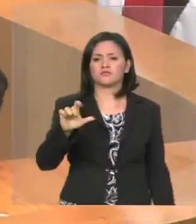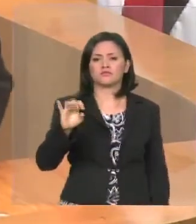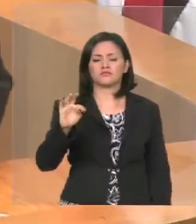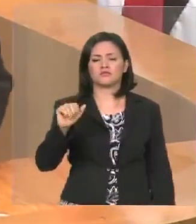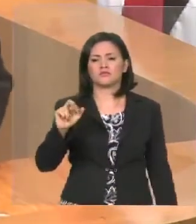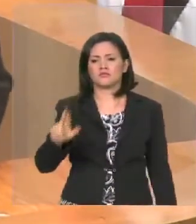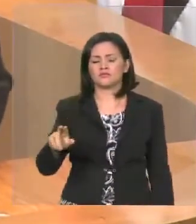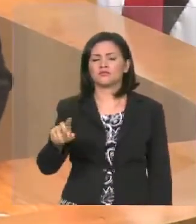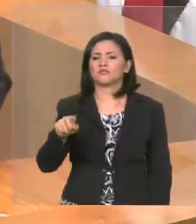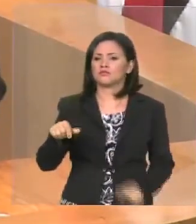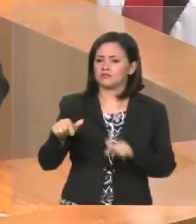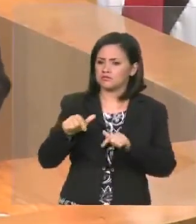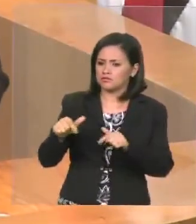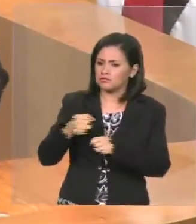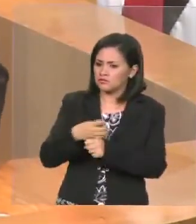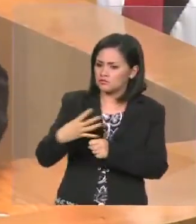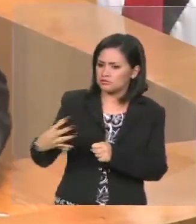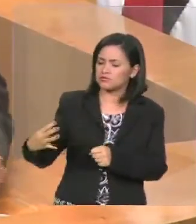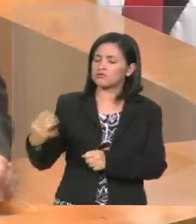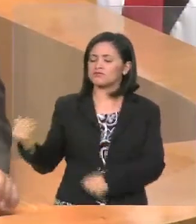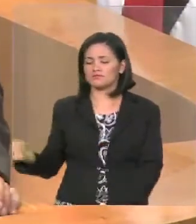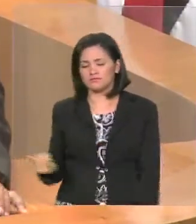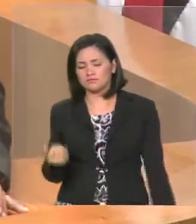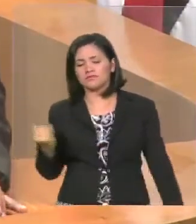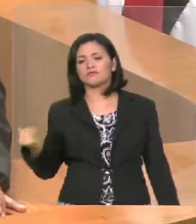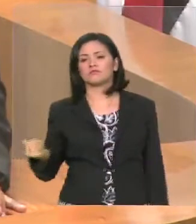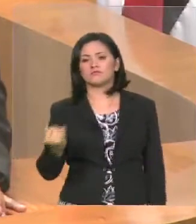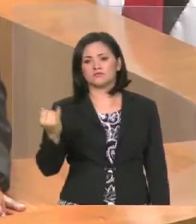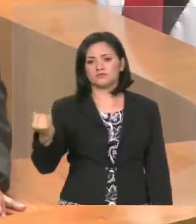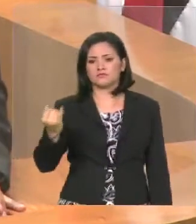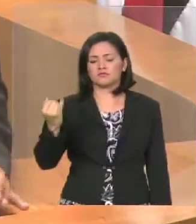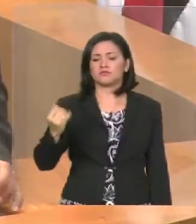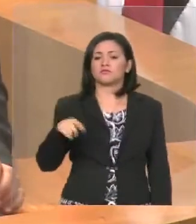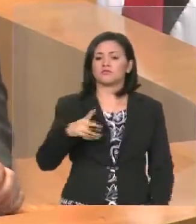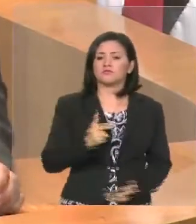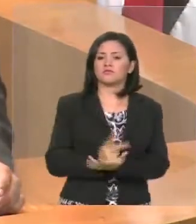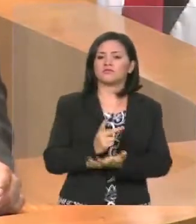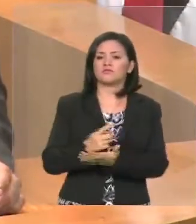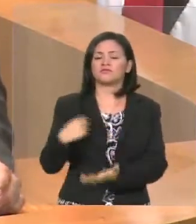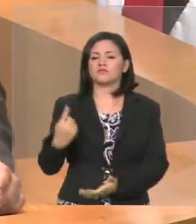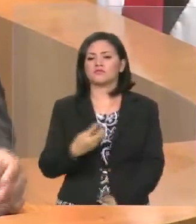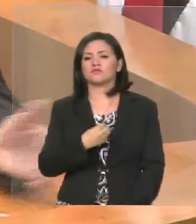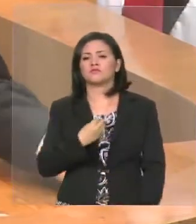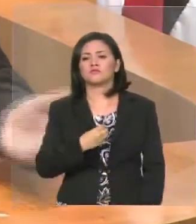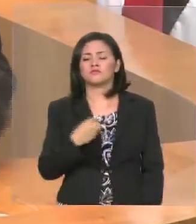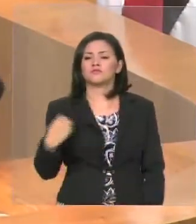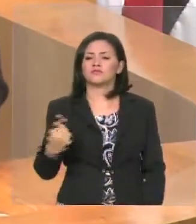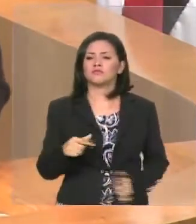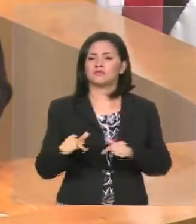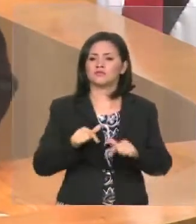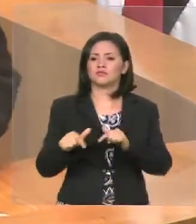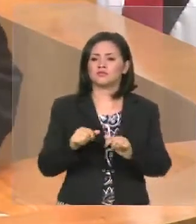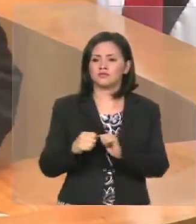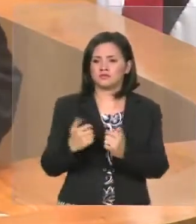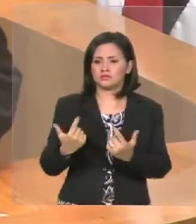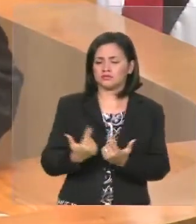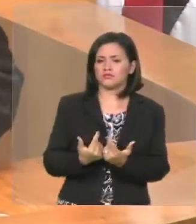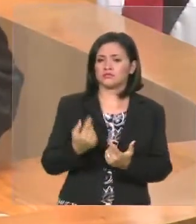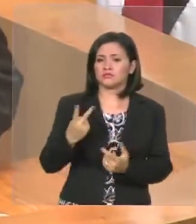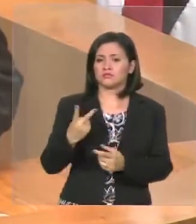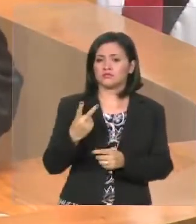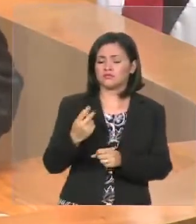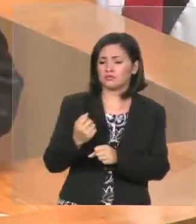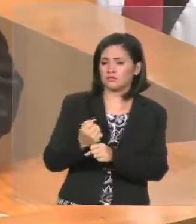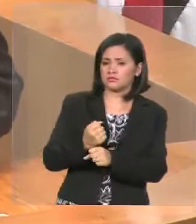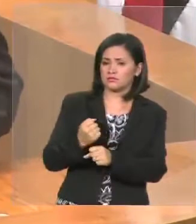mandato, e assim tem sido a nossa vida parlamentar, a nossa atuação com menos de 2 anos de vida